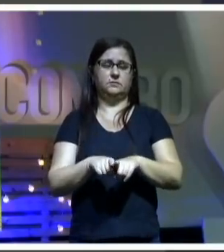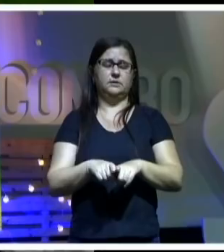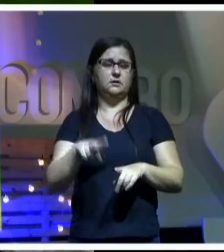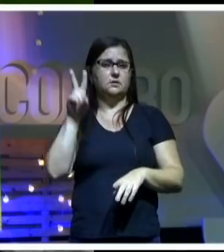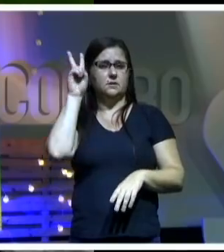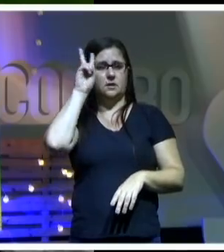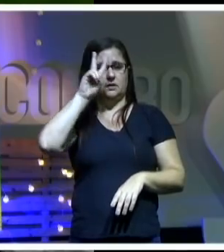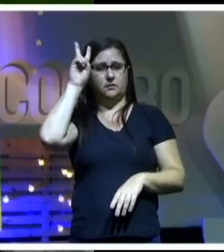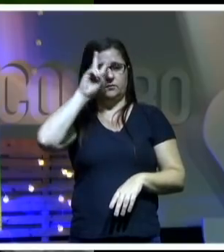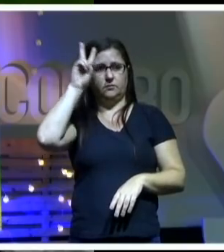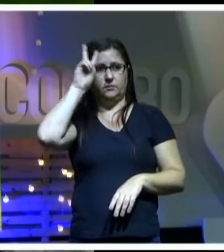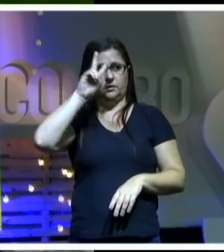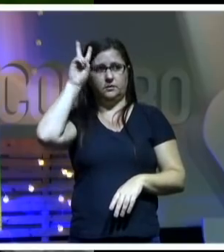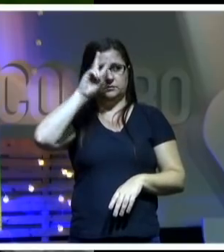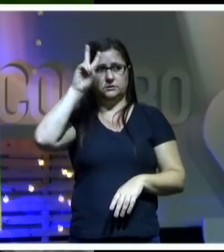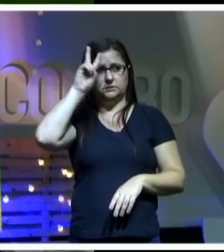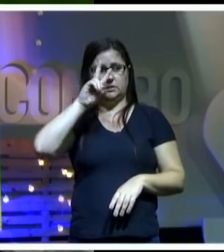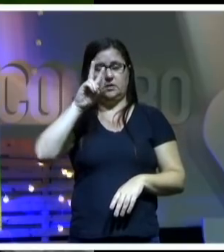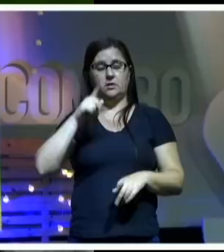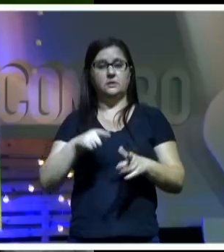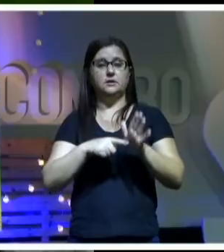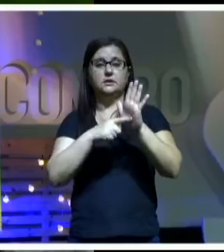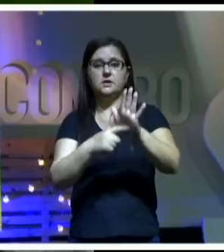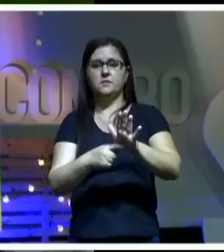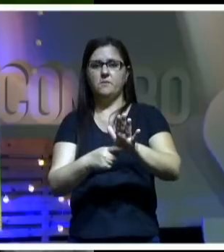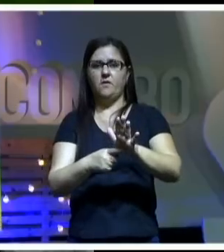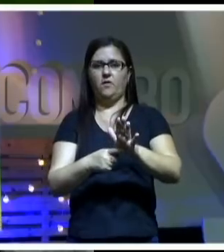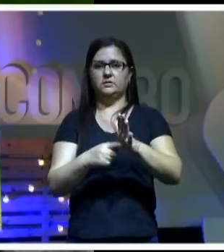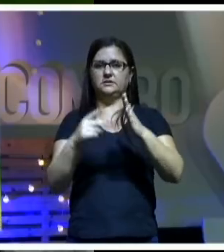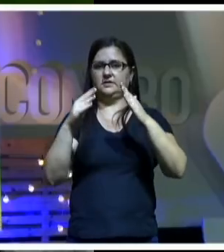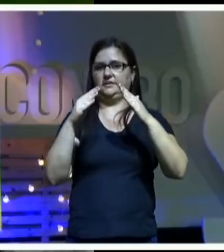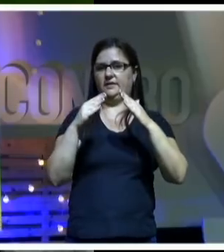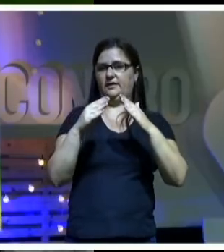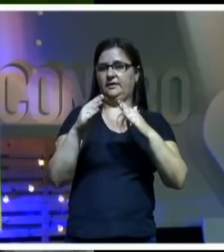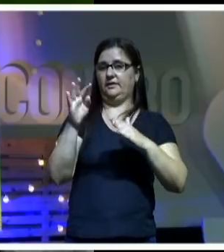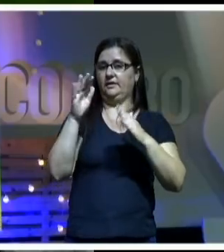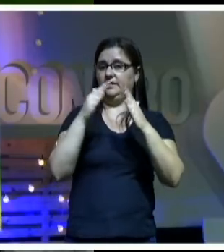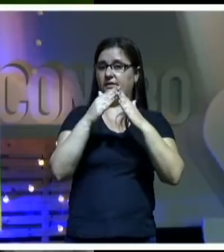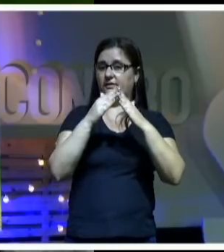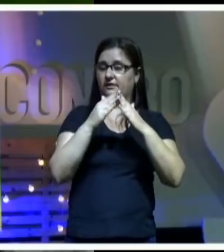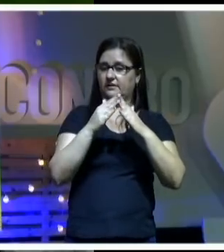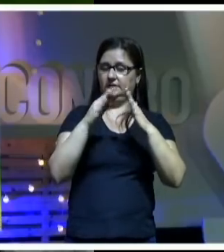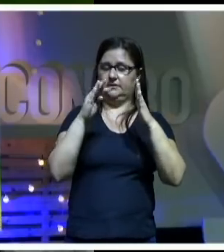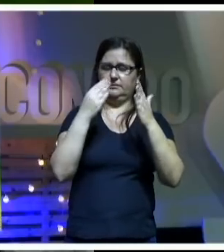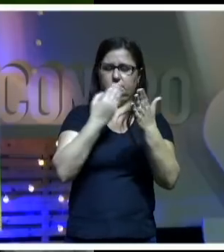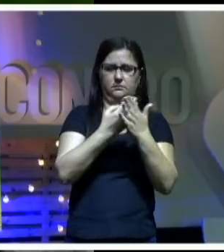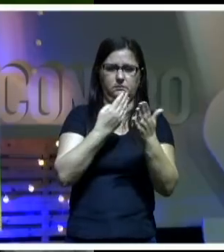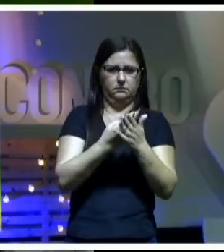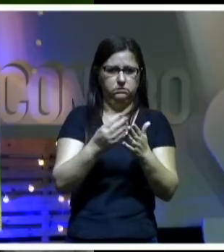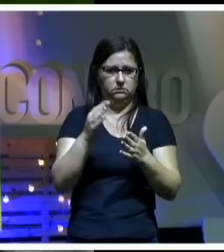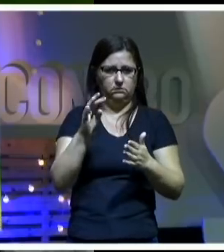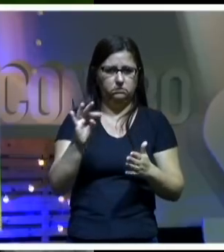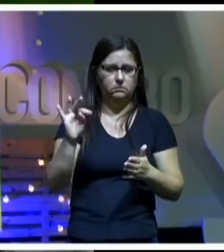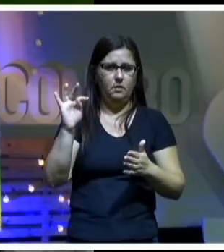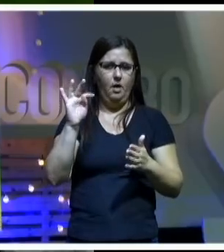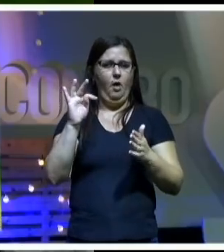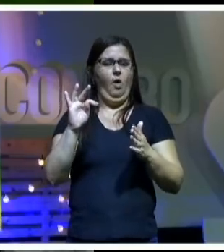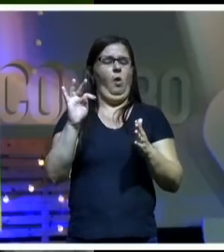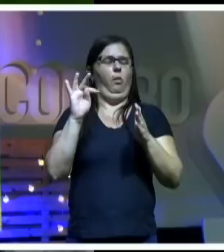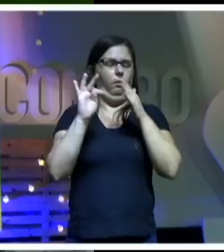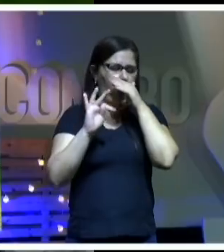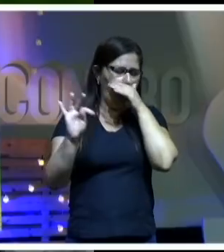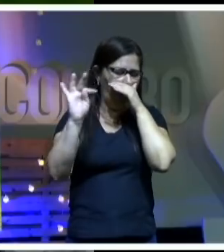história envolvendo o seminário de westminster william edgar que é professor no fmi de apologética conta